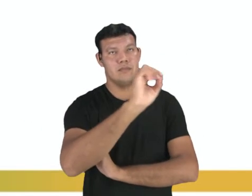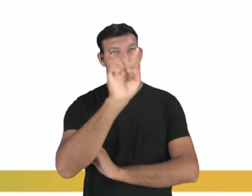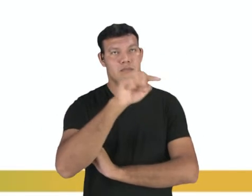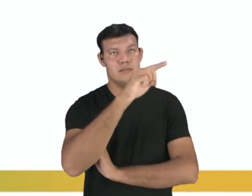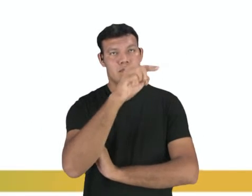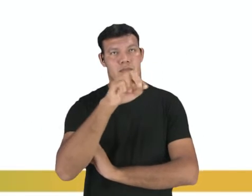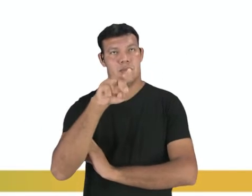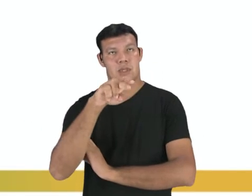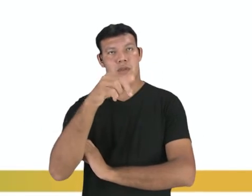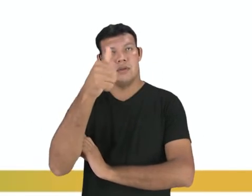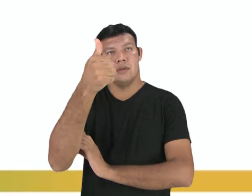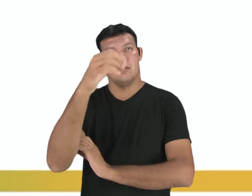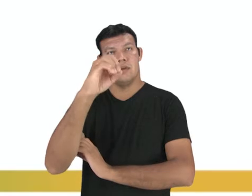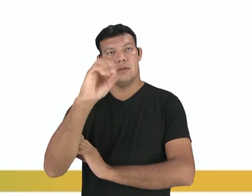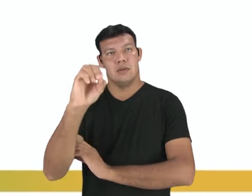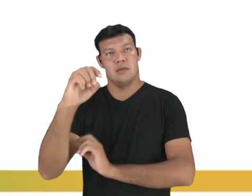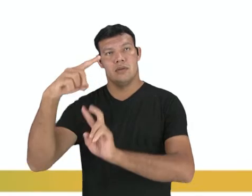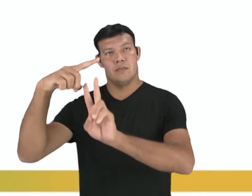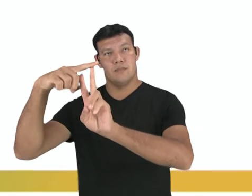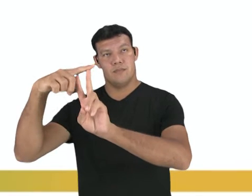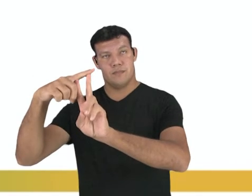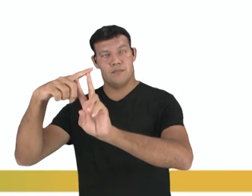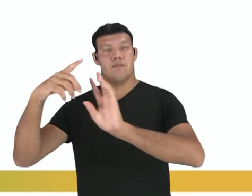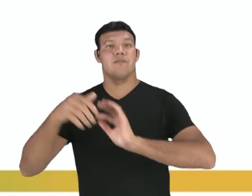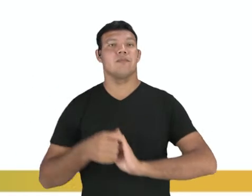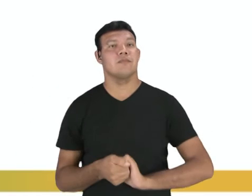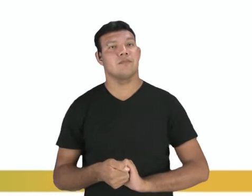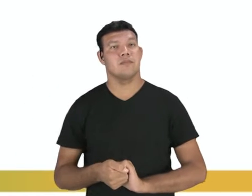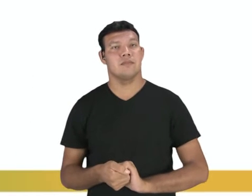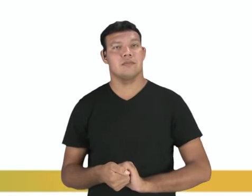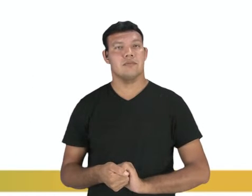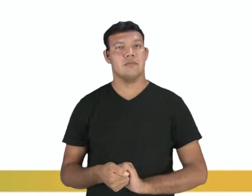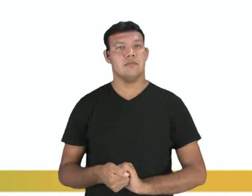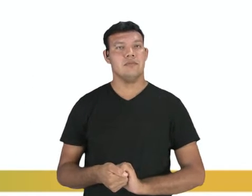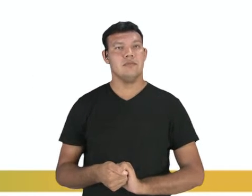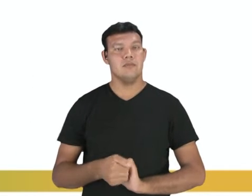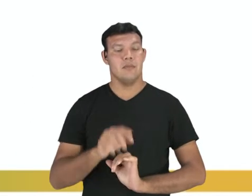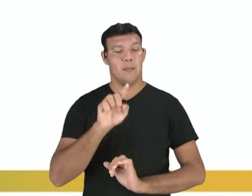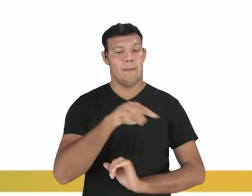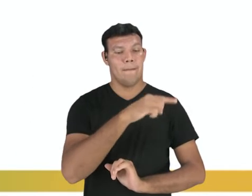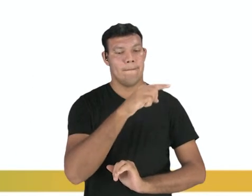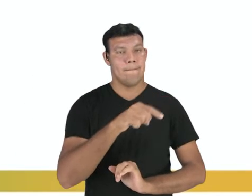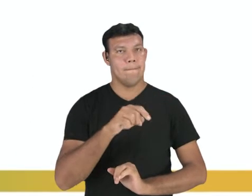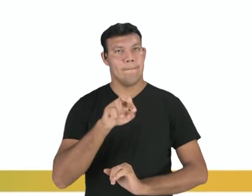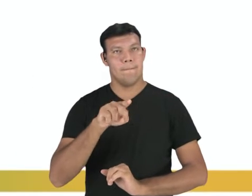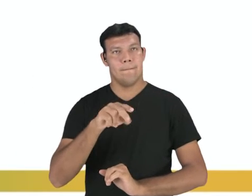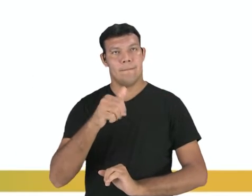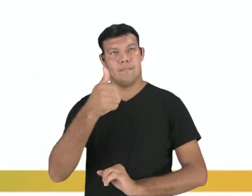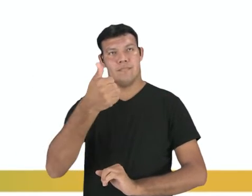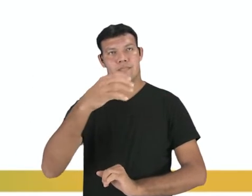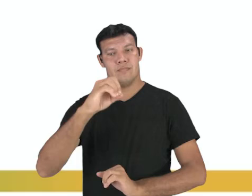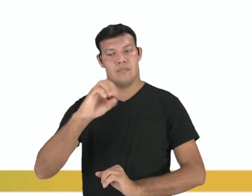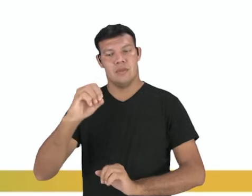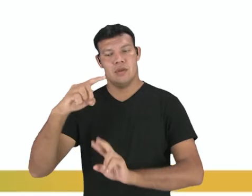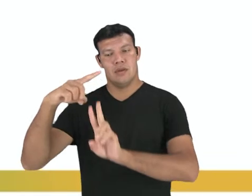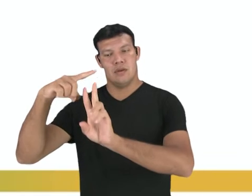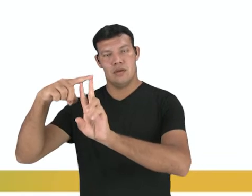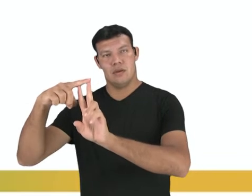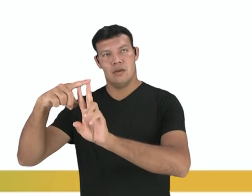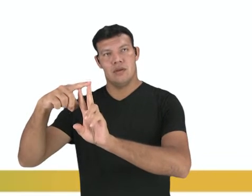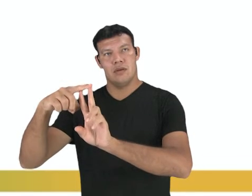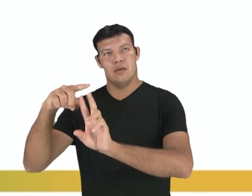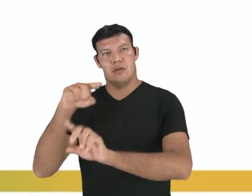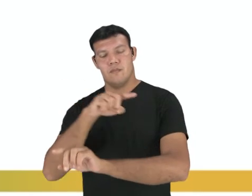Alfa = 100 p o alfa = sen pi